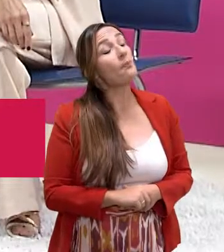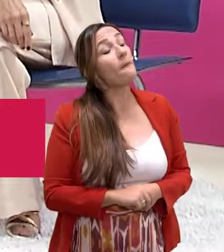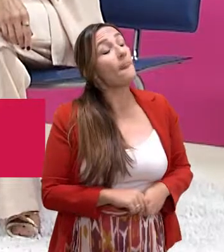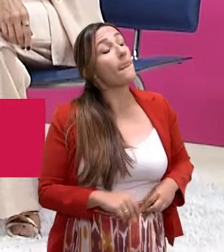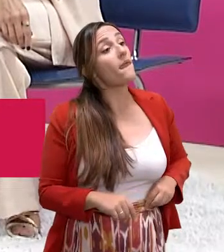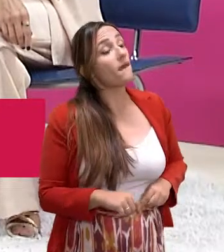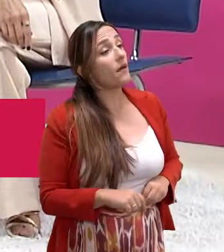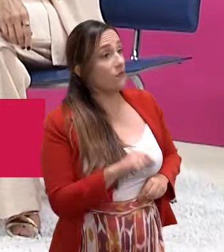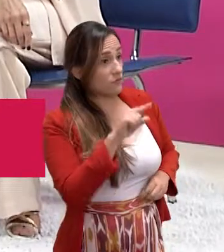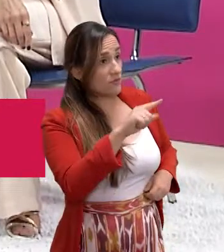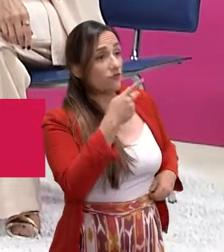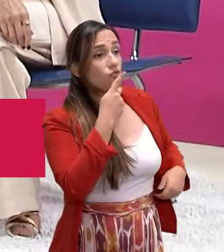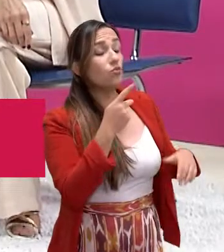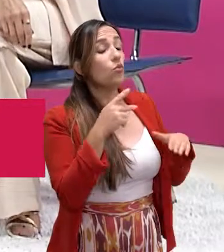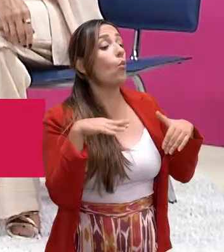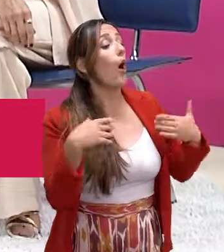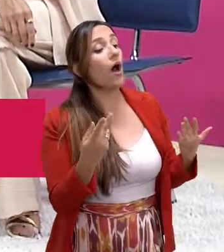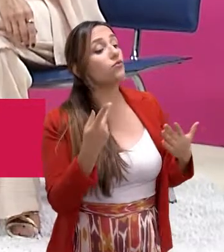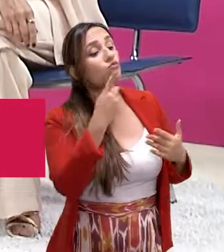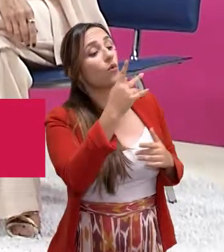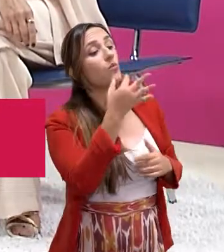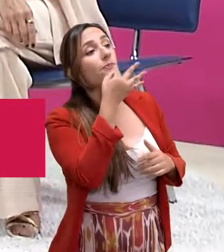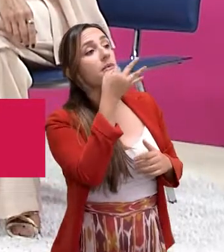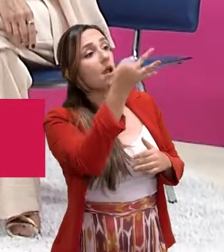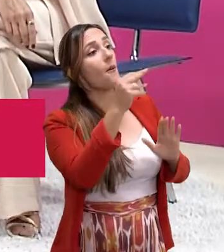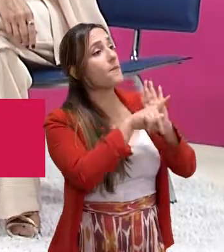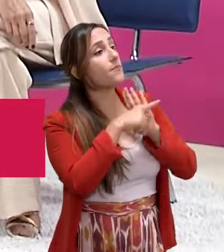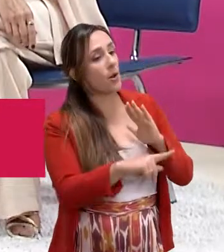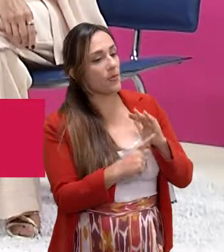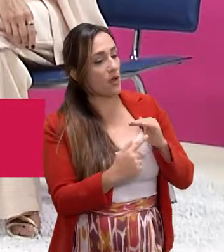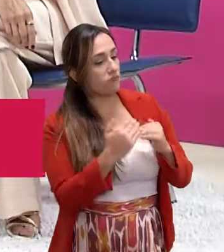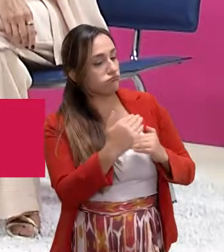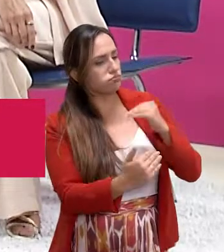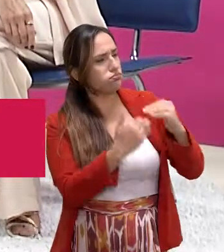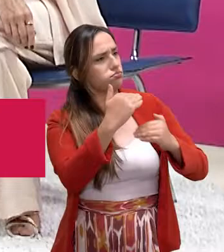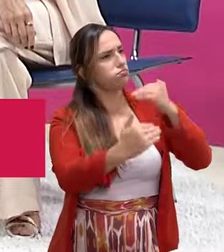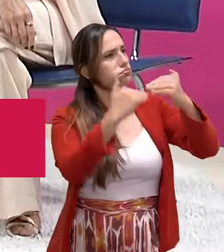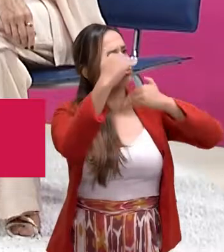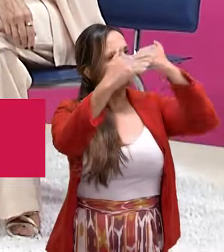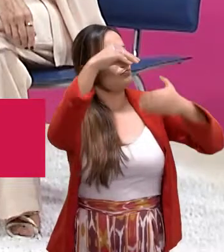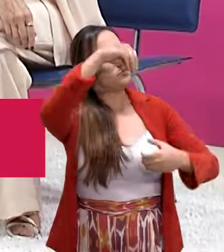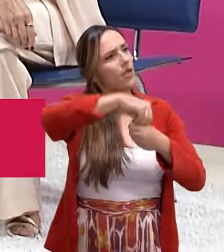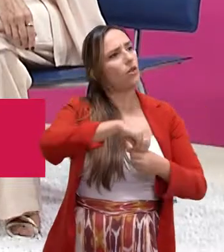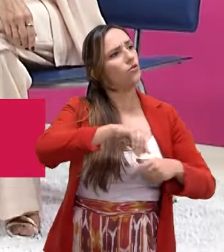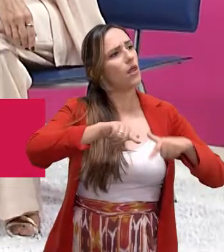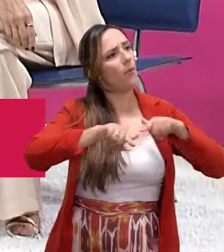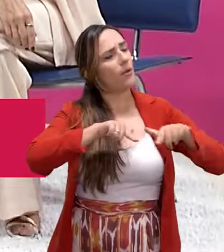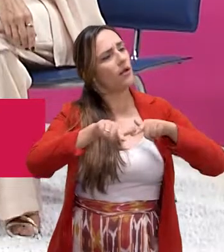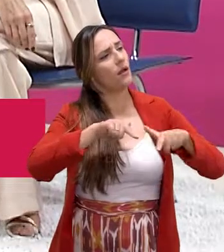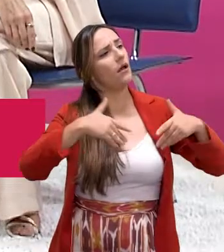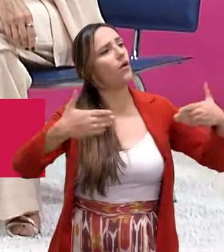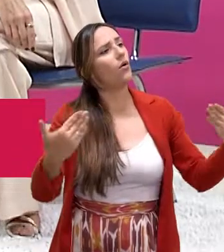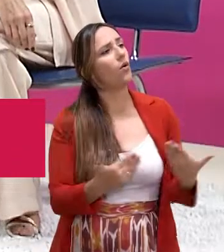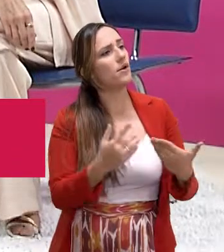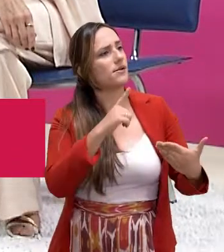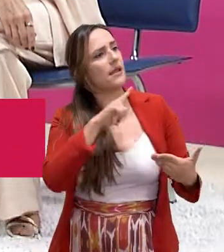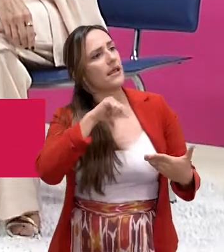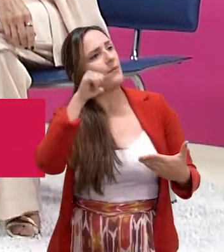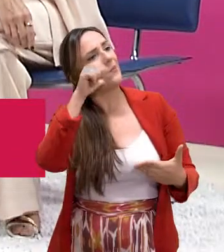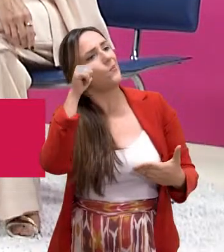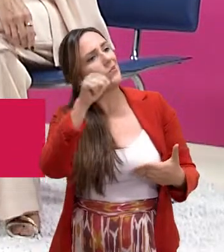até a respeito da sua opinião no que diz respeito à evolução das relações de trabalho com a presença da